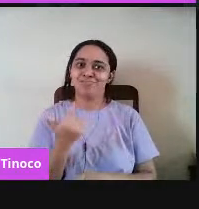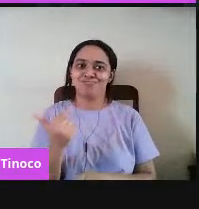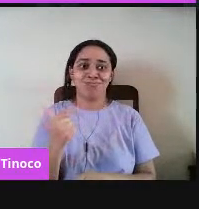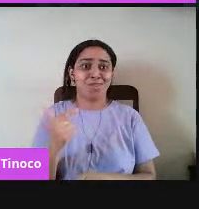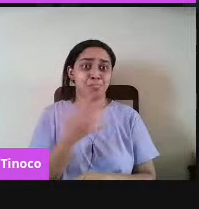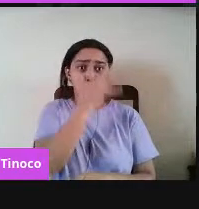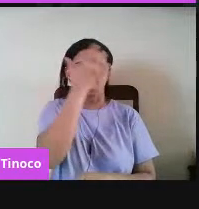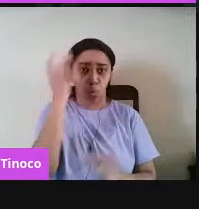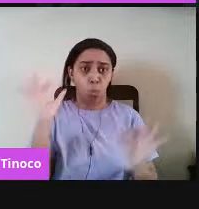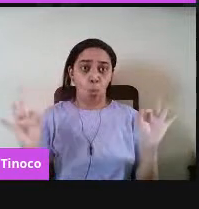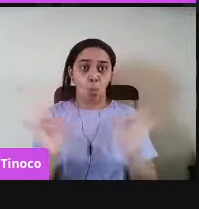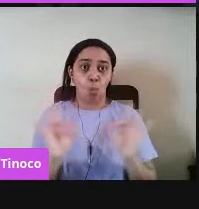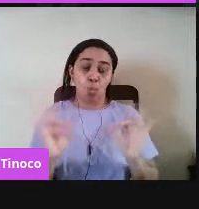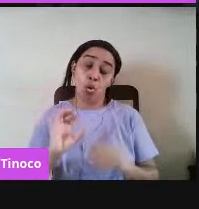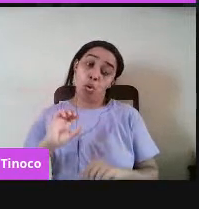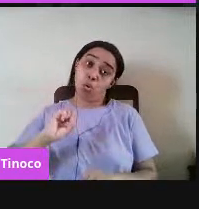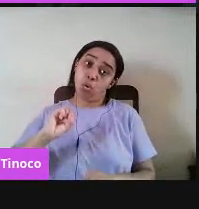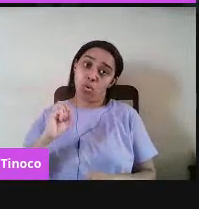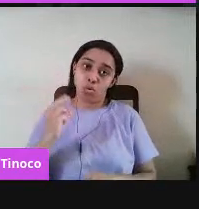Ou,